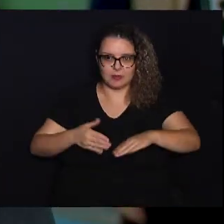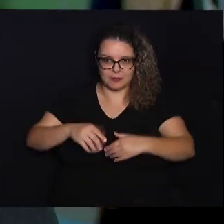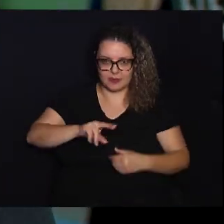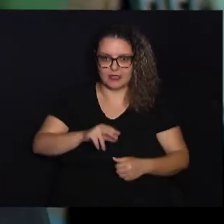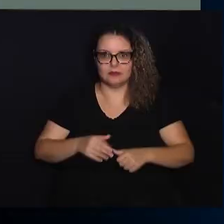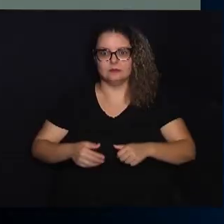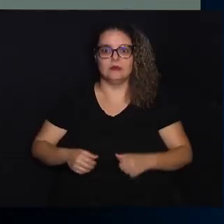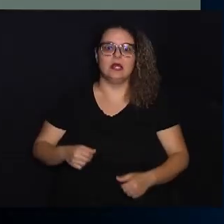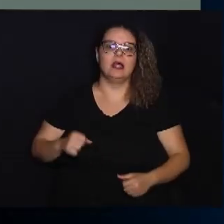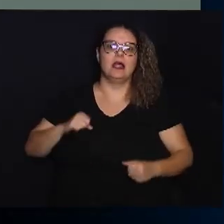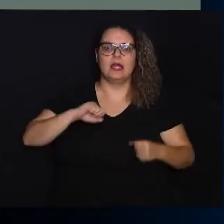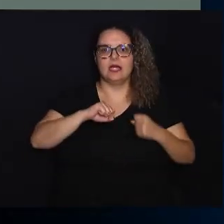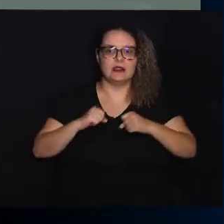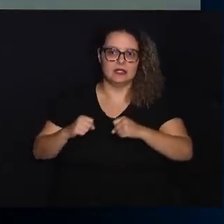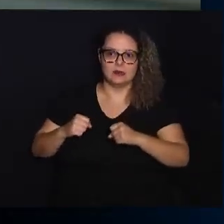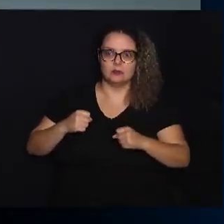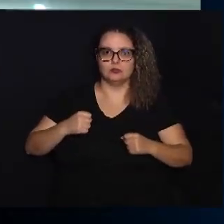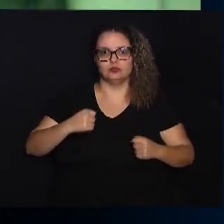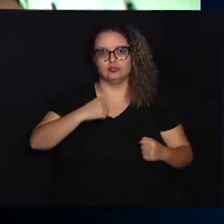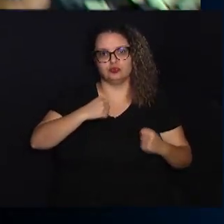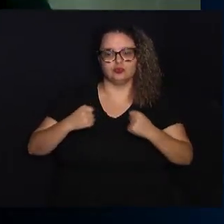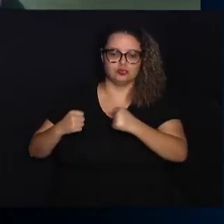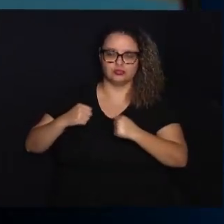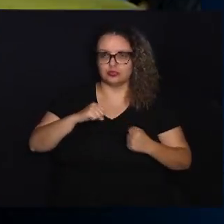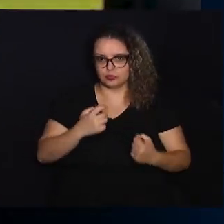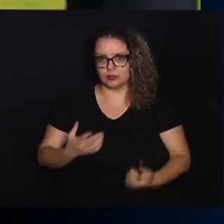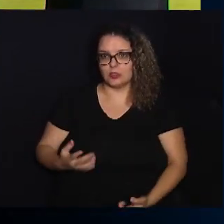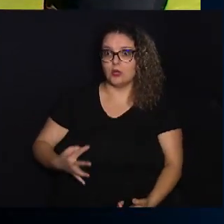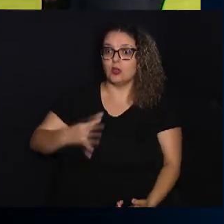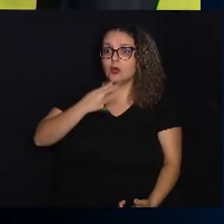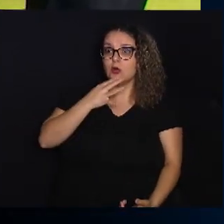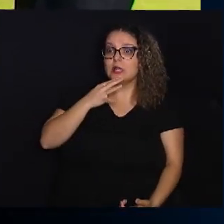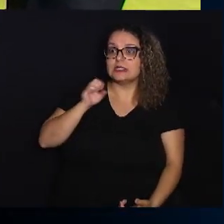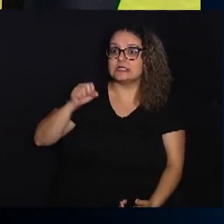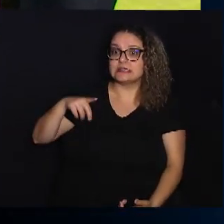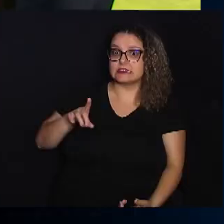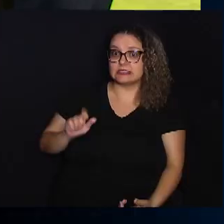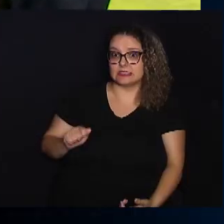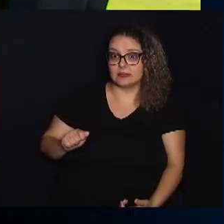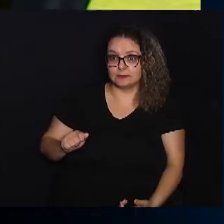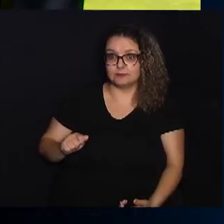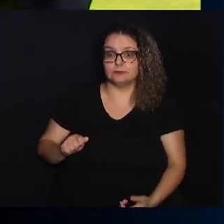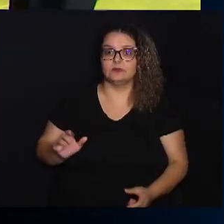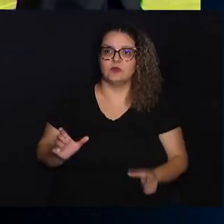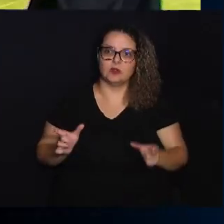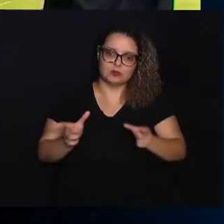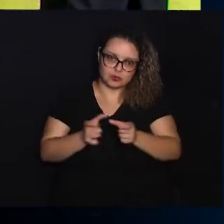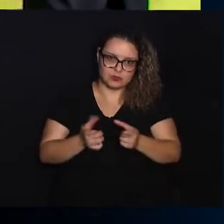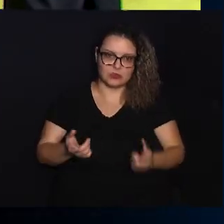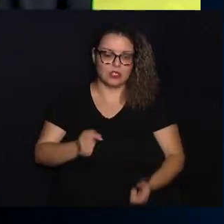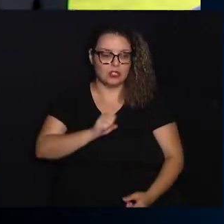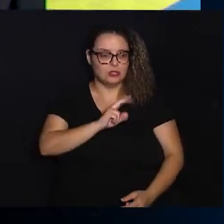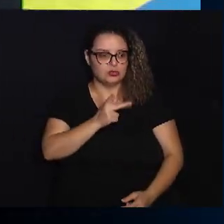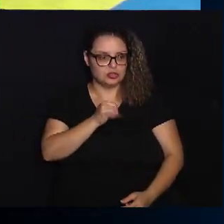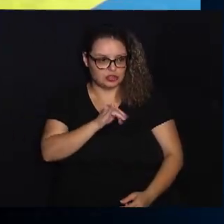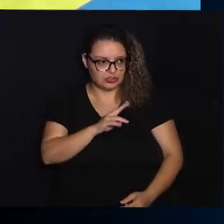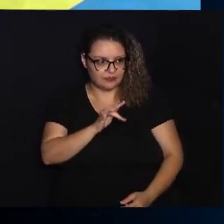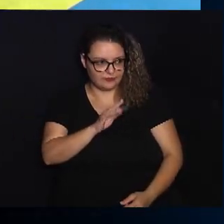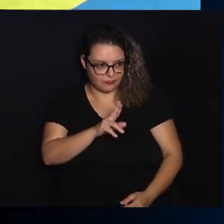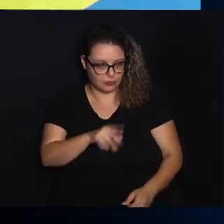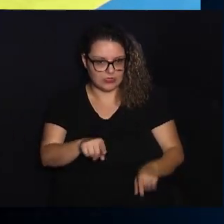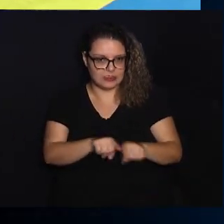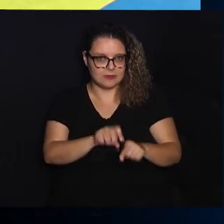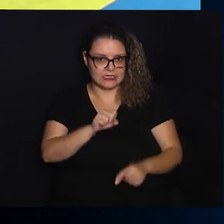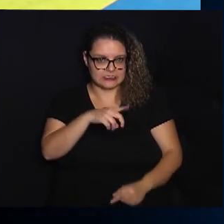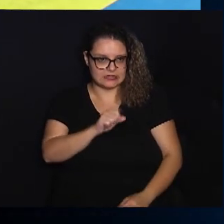Sandá, atacar e bater. Tá? Então, sanshou toida. Hoje é mais conhecido como sandá, abreviação. Os dois são abreviações. E o Shifu,